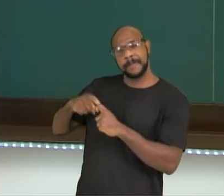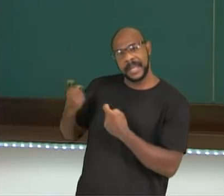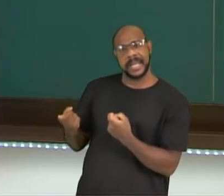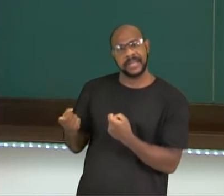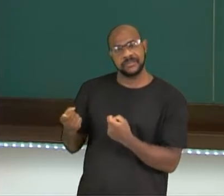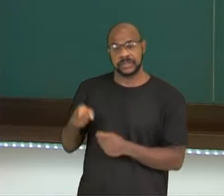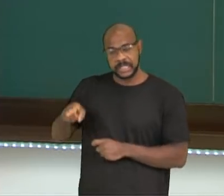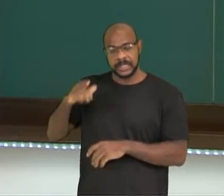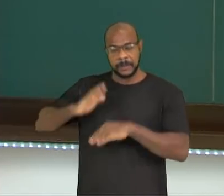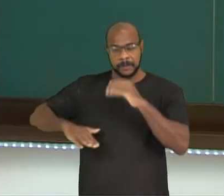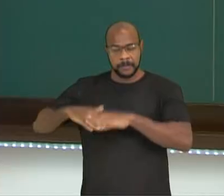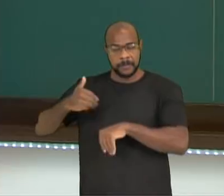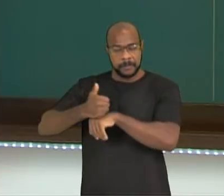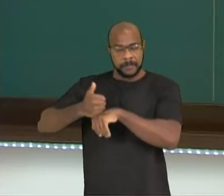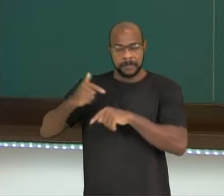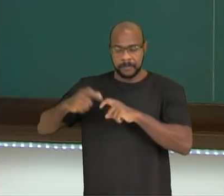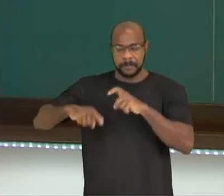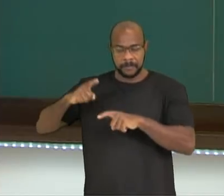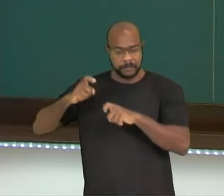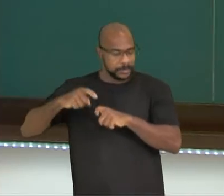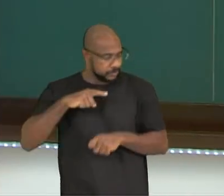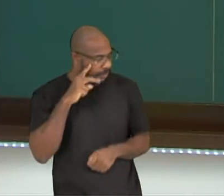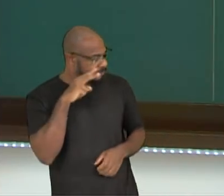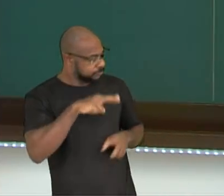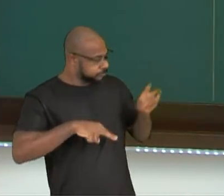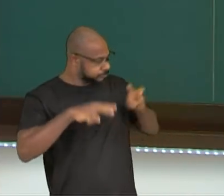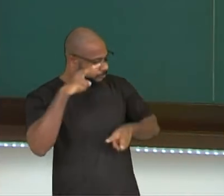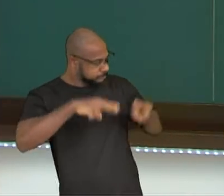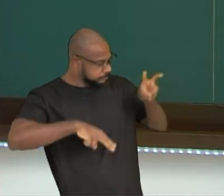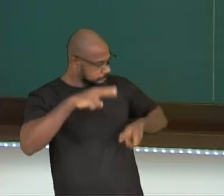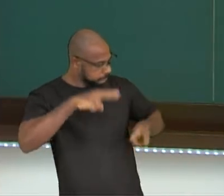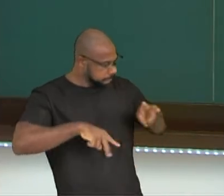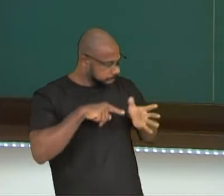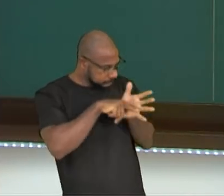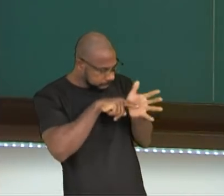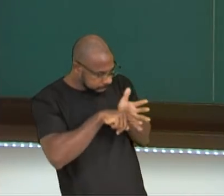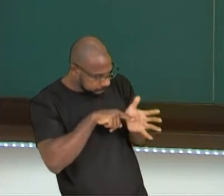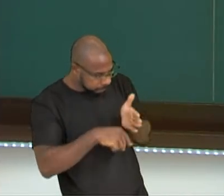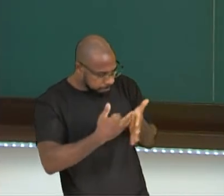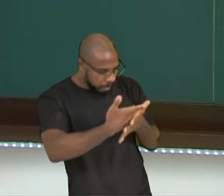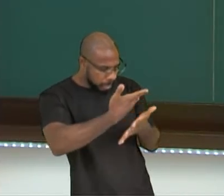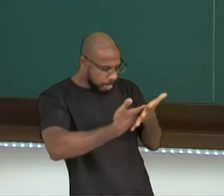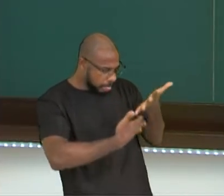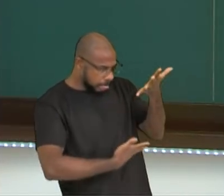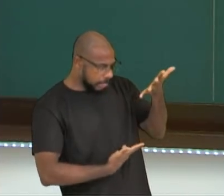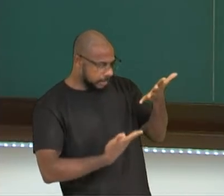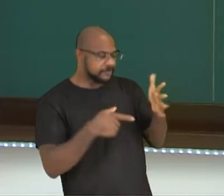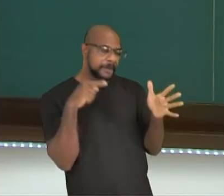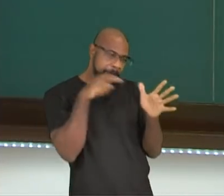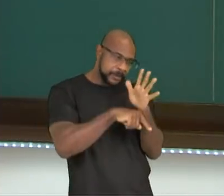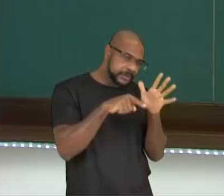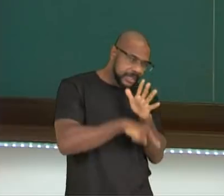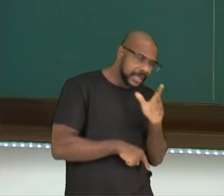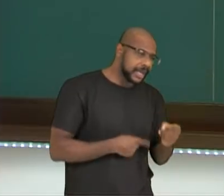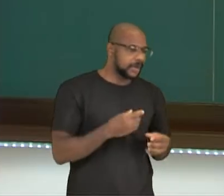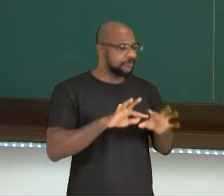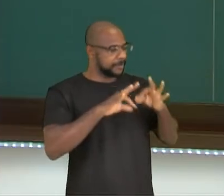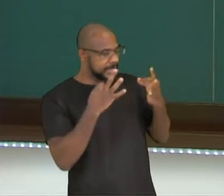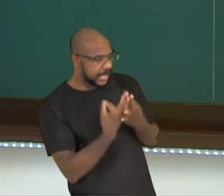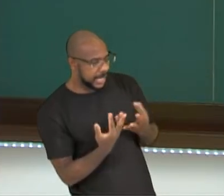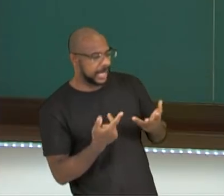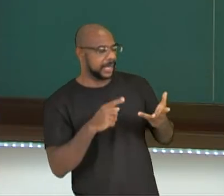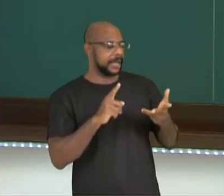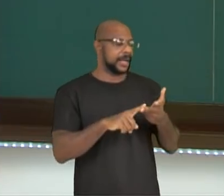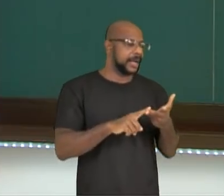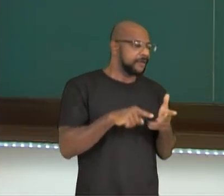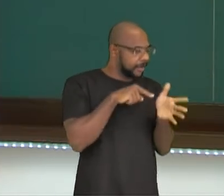este profissional, ele vai avaliar ali um pouquinho sobre o histórico dessa pessoa, vai perguntar sobre o histórico familiar,